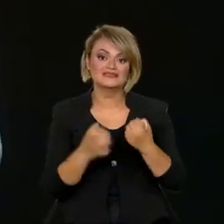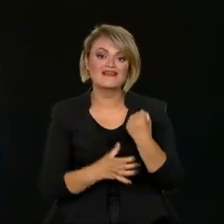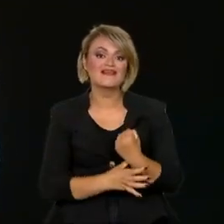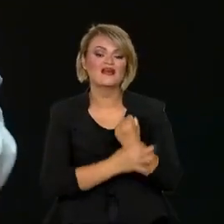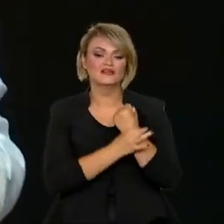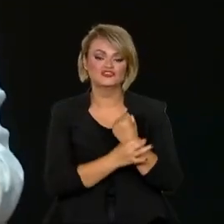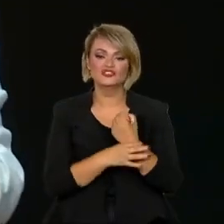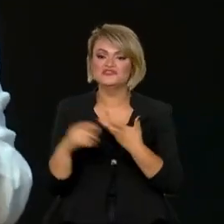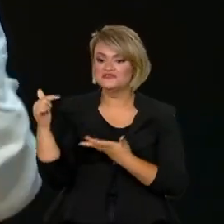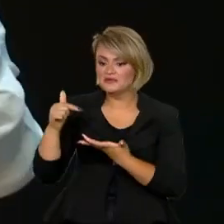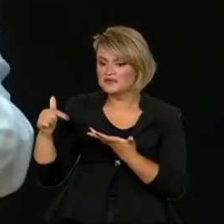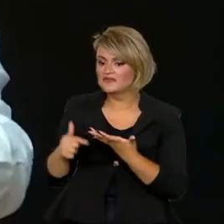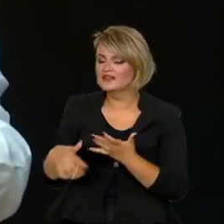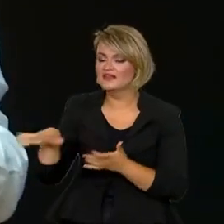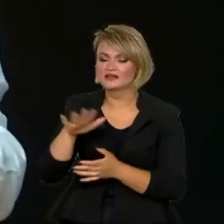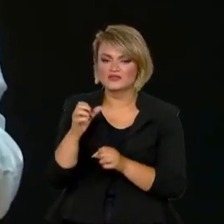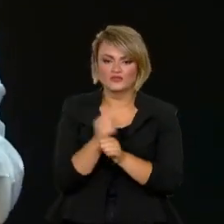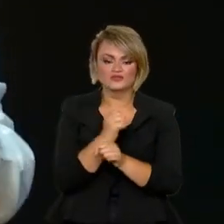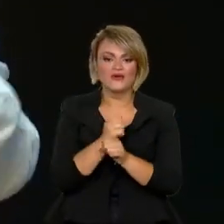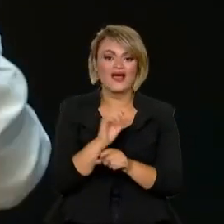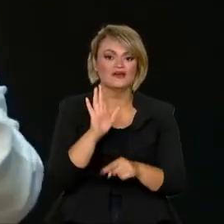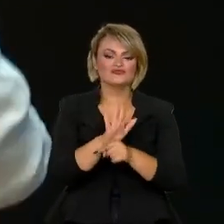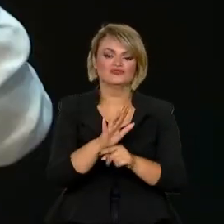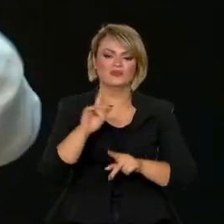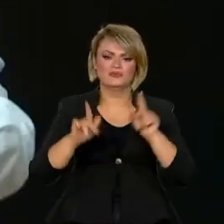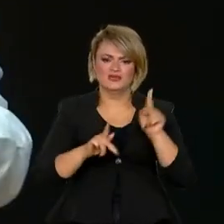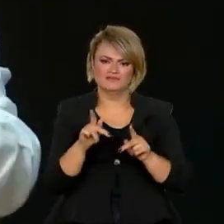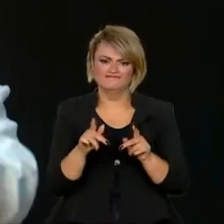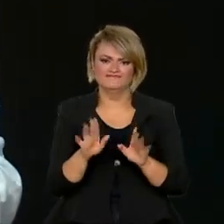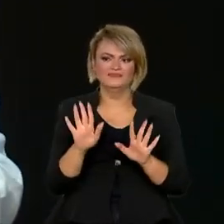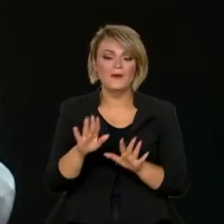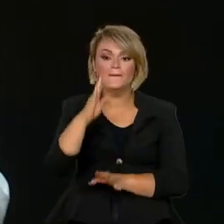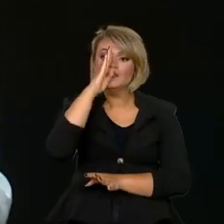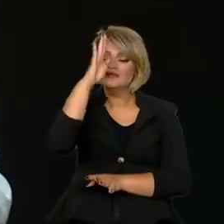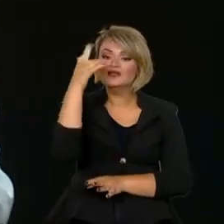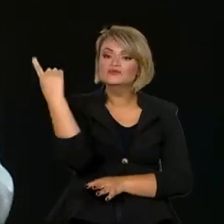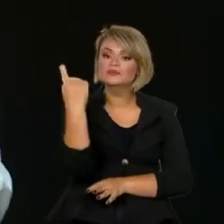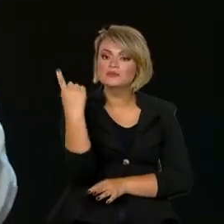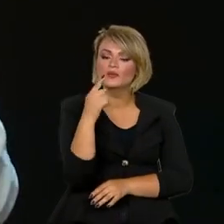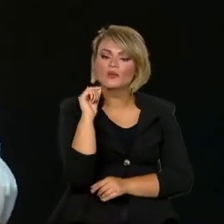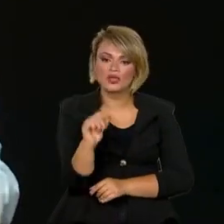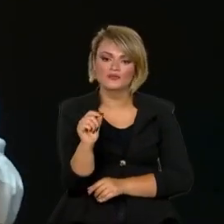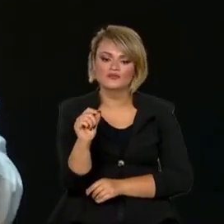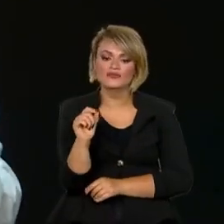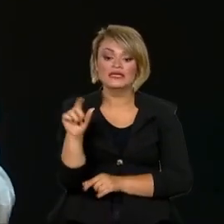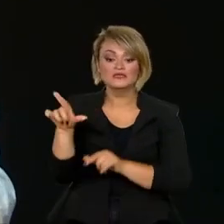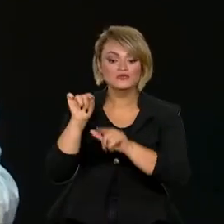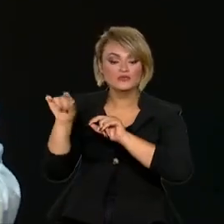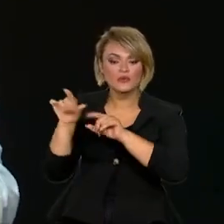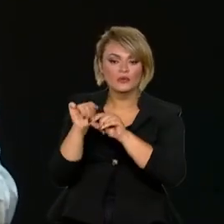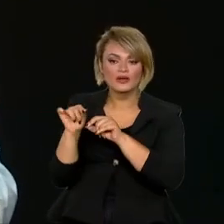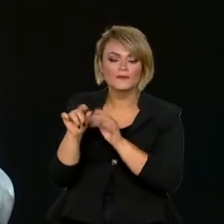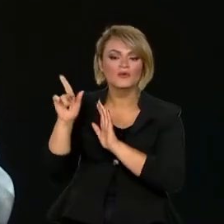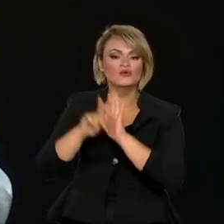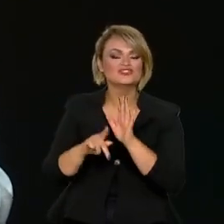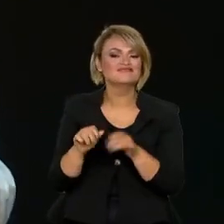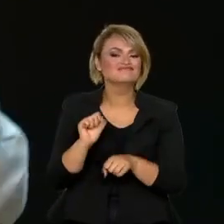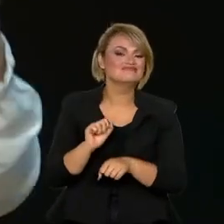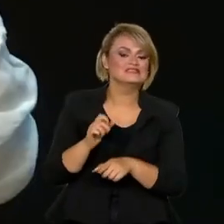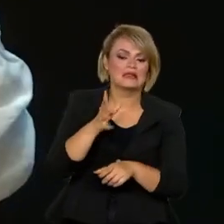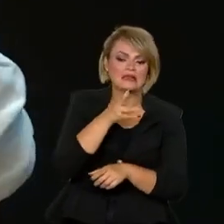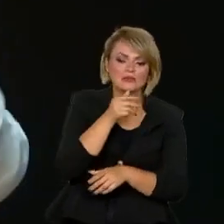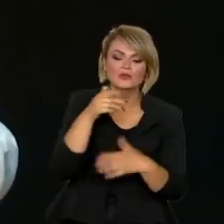que os benefícios dessas obras cheguem para a população. Então, primeira prioridade foi escolher esses projetos. E